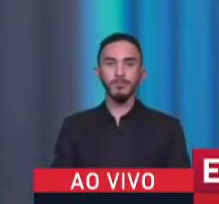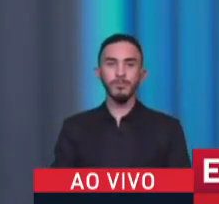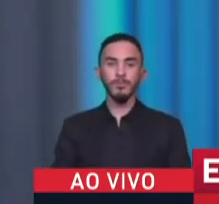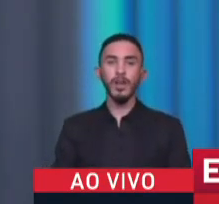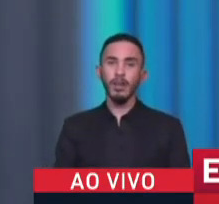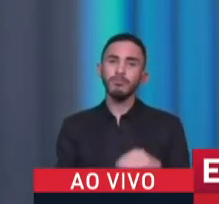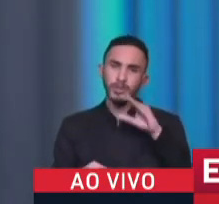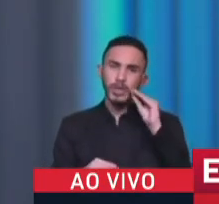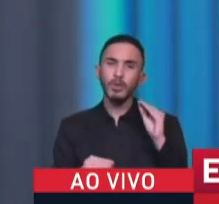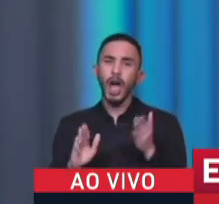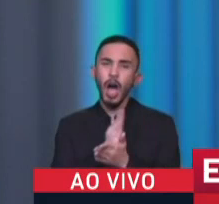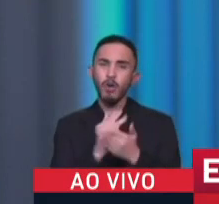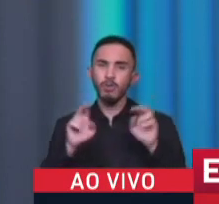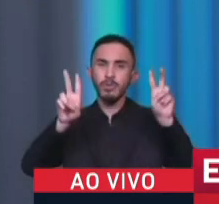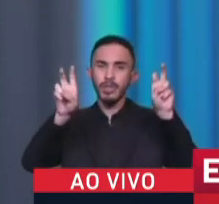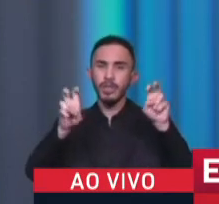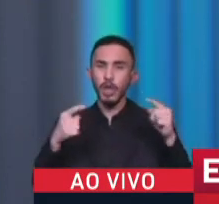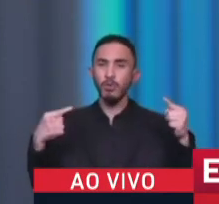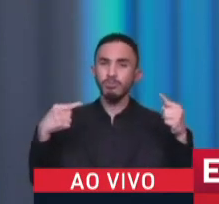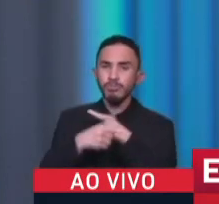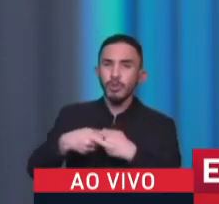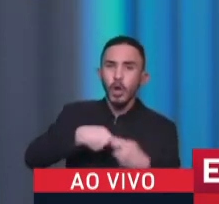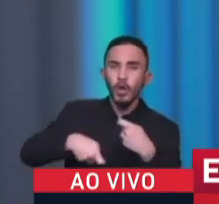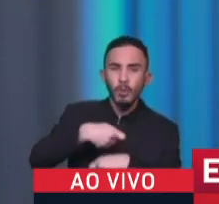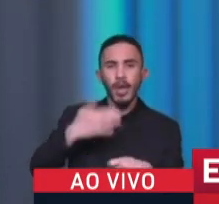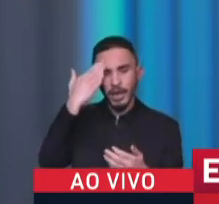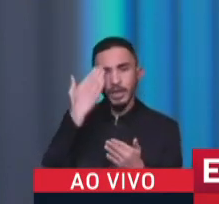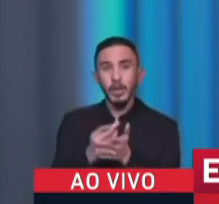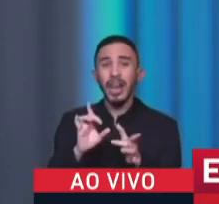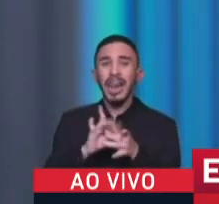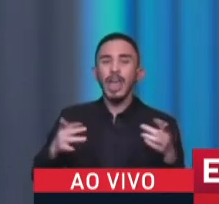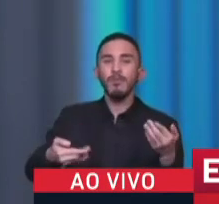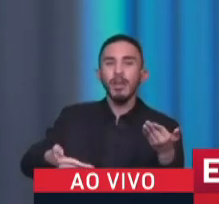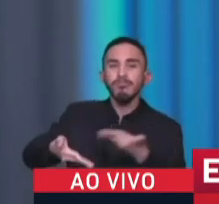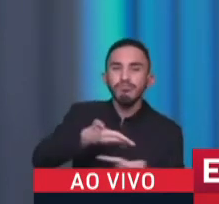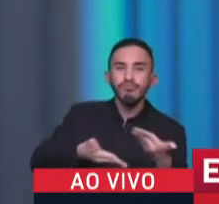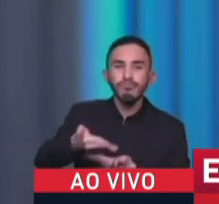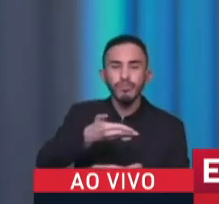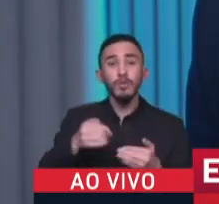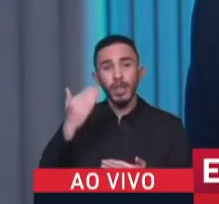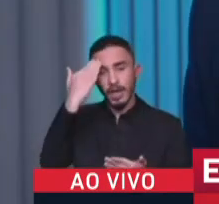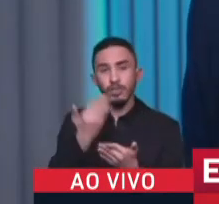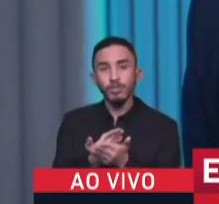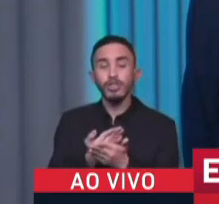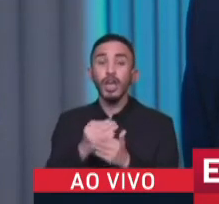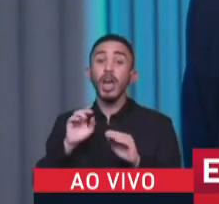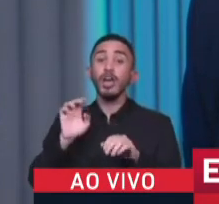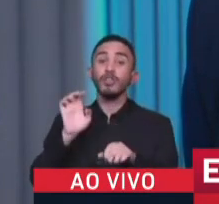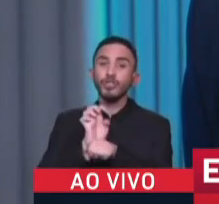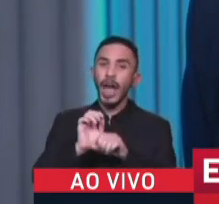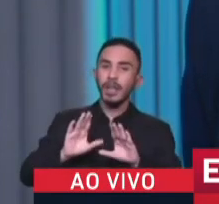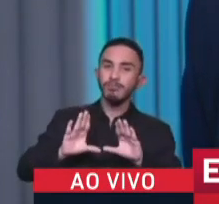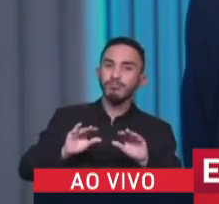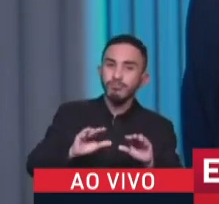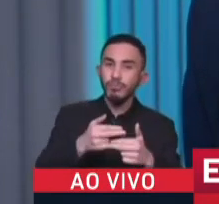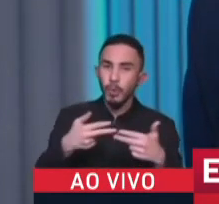nos outros momentos que eles tiveram a oportunidade de bater no Lula com relação à questão da corrupção. O povo não pode achar